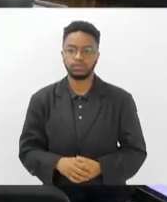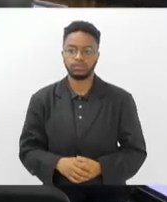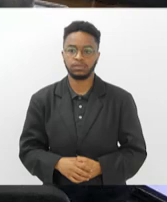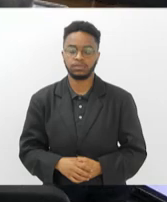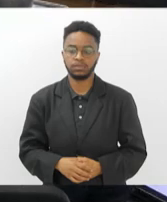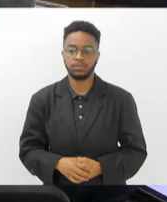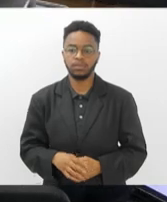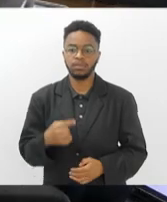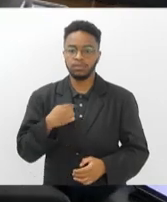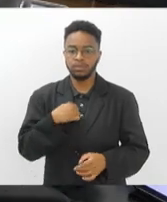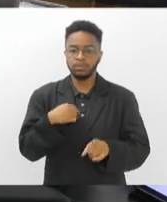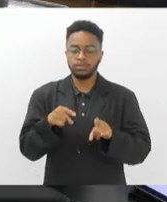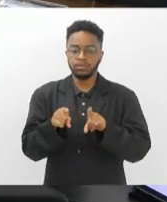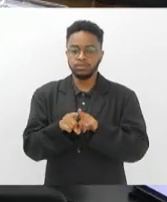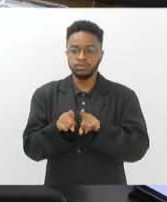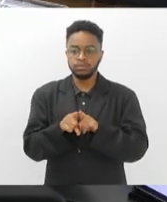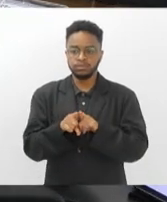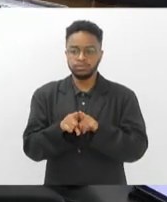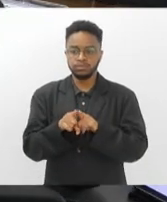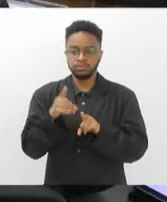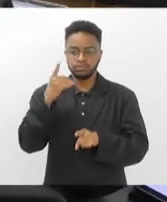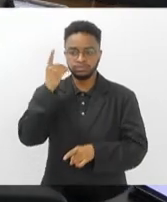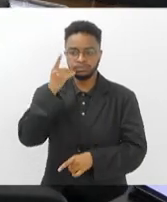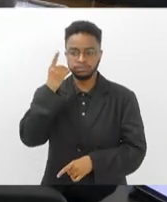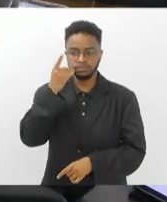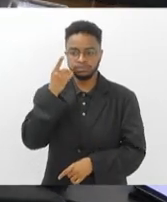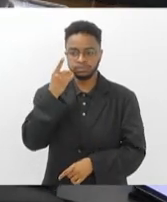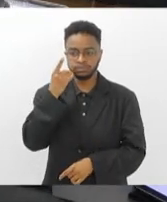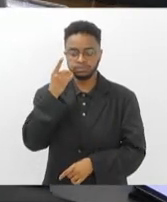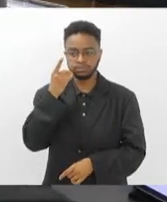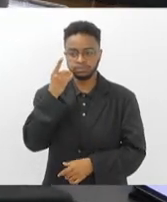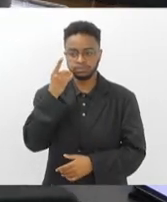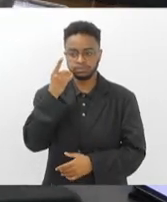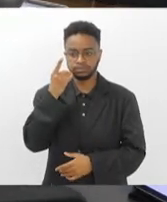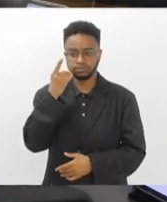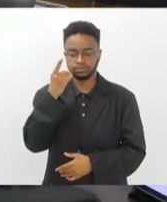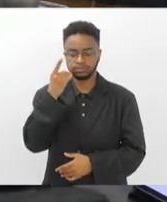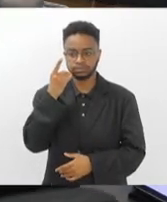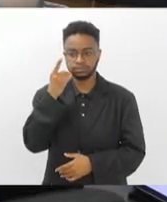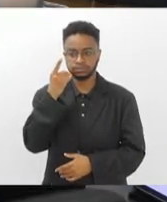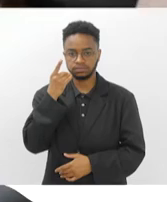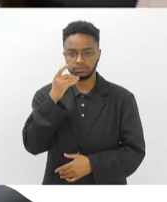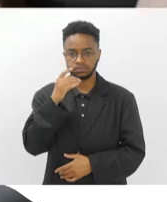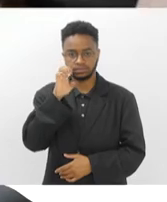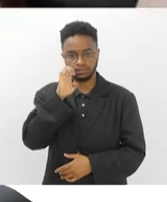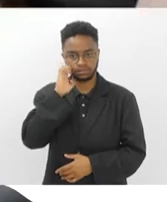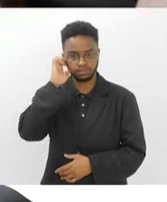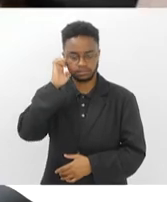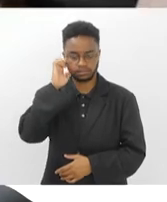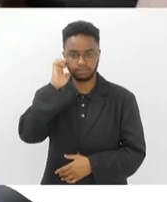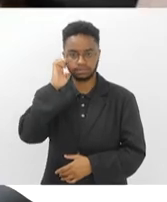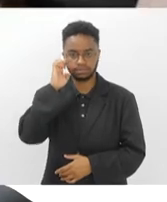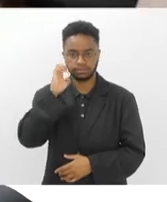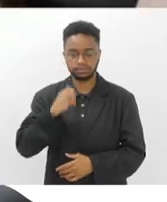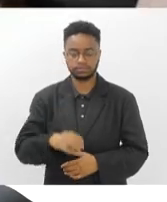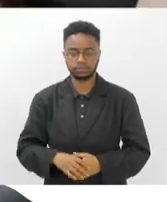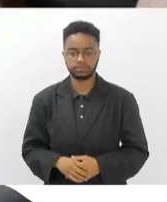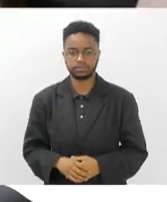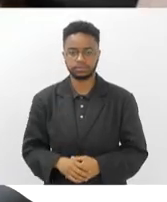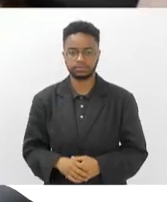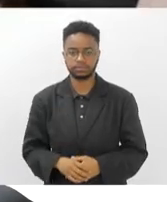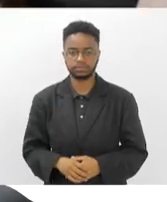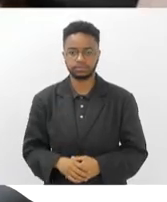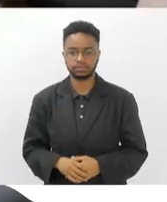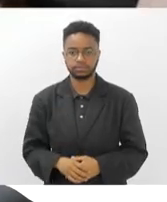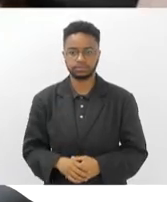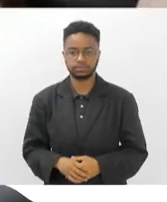Eu e a deputada... O microfone não está fechado. Eu e a deputada Érica Takimoto